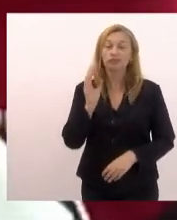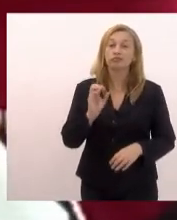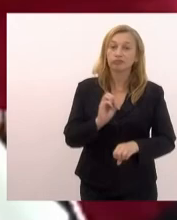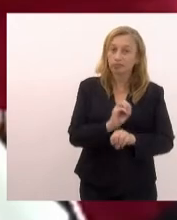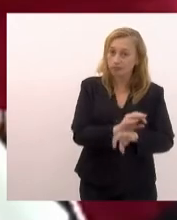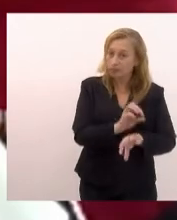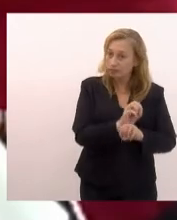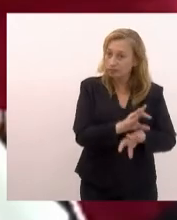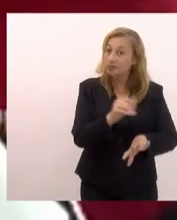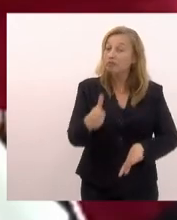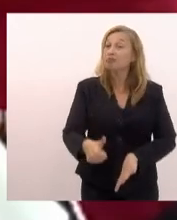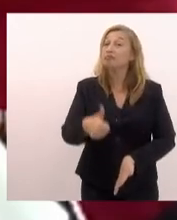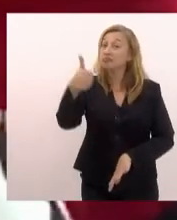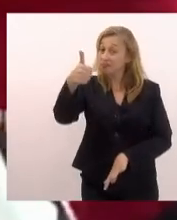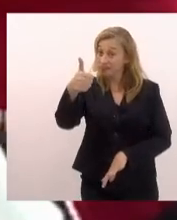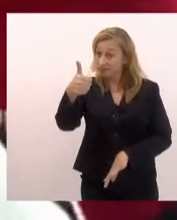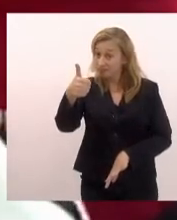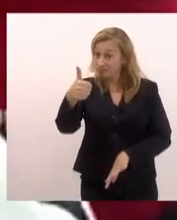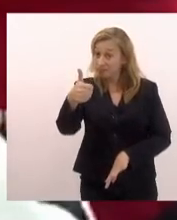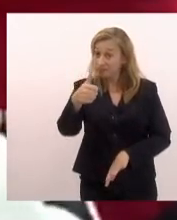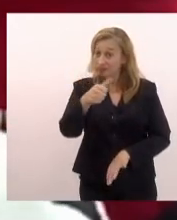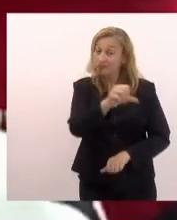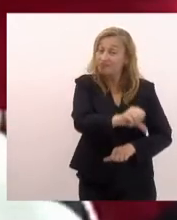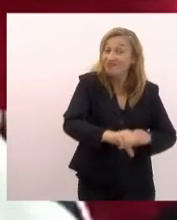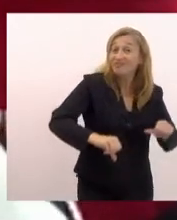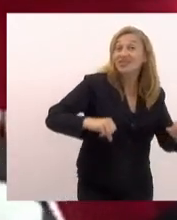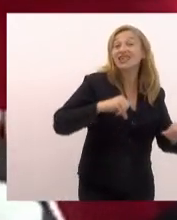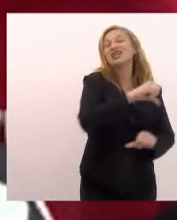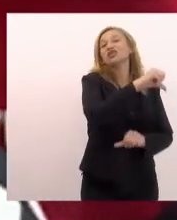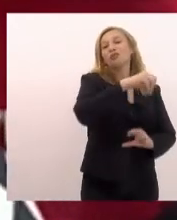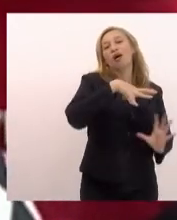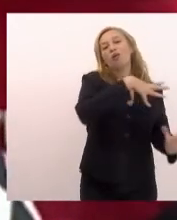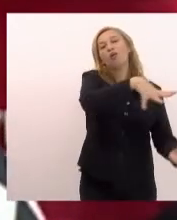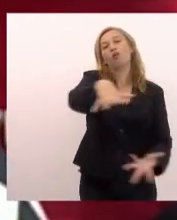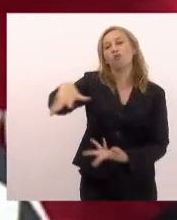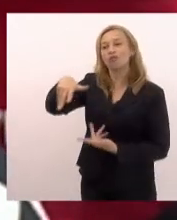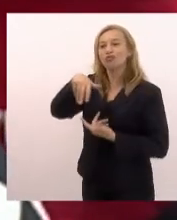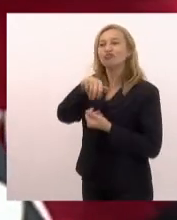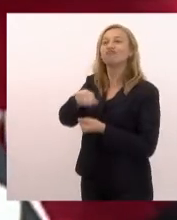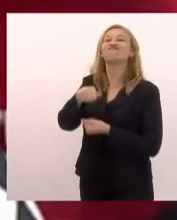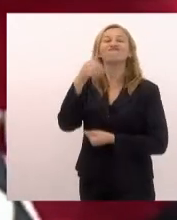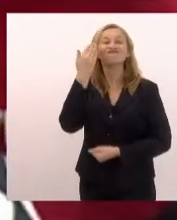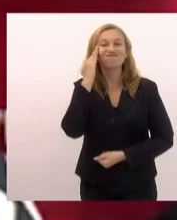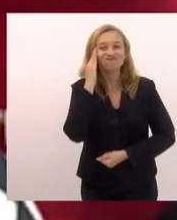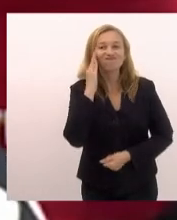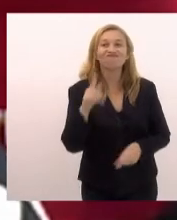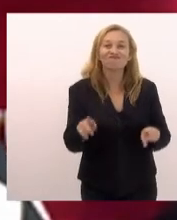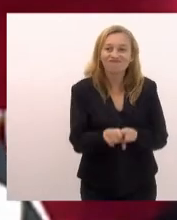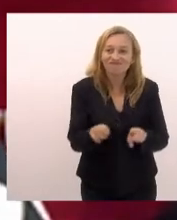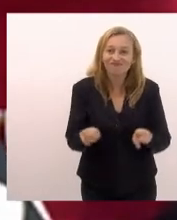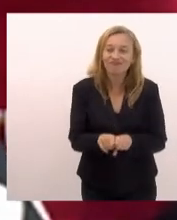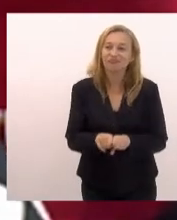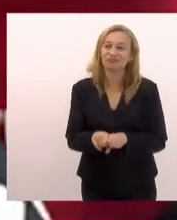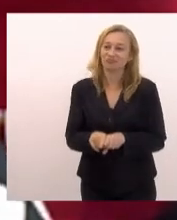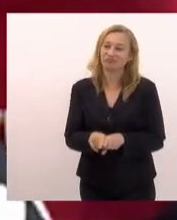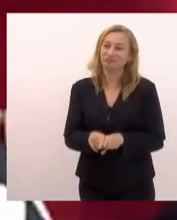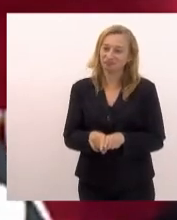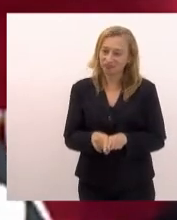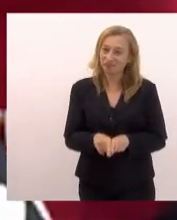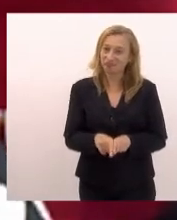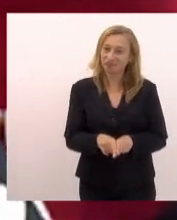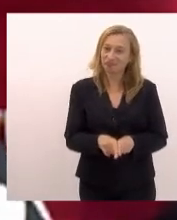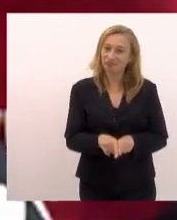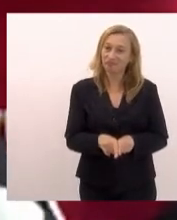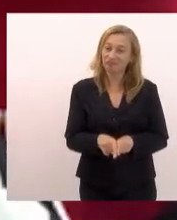educação é a melhor forma de transformar o mundo, né, e entendendo também, né, que a gente,